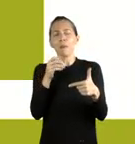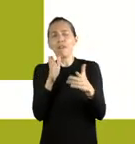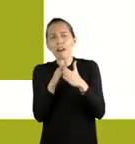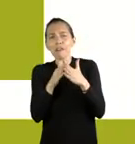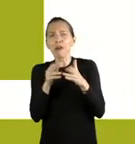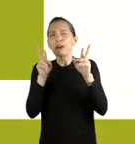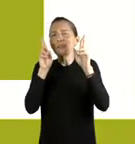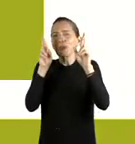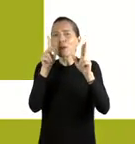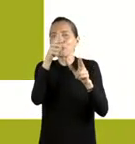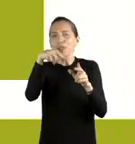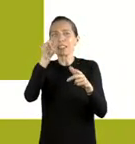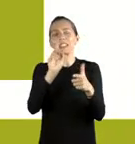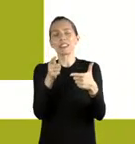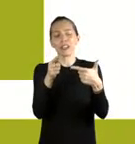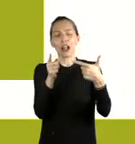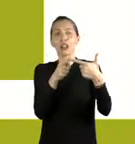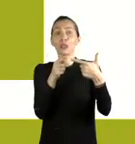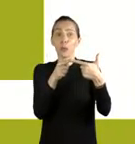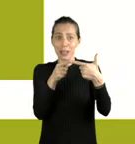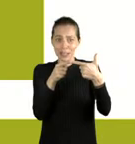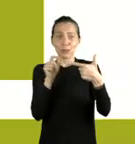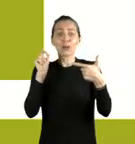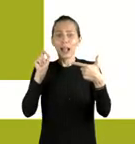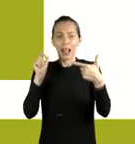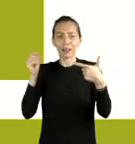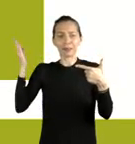2. Tá? Qual que é a fase 2?